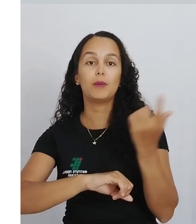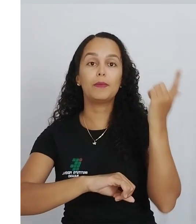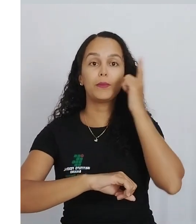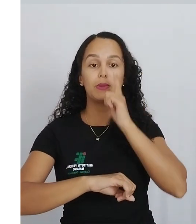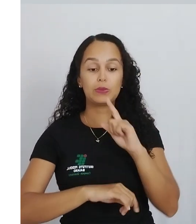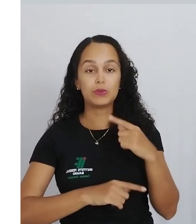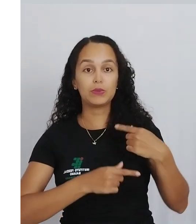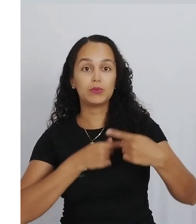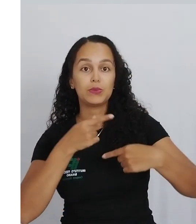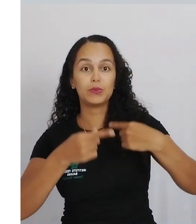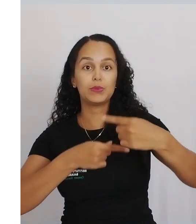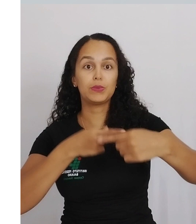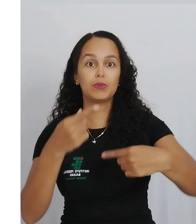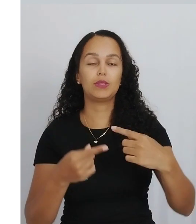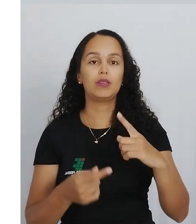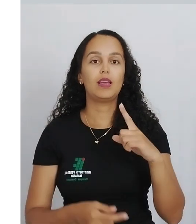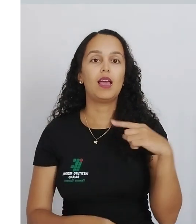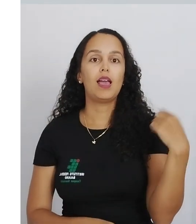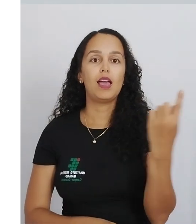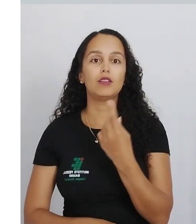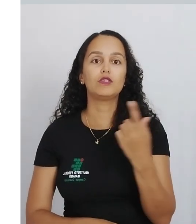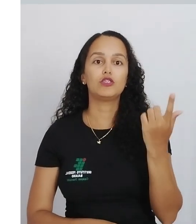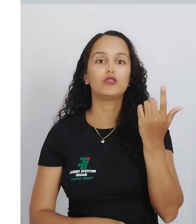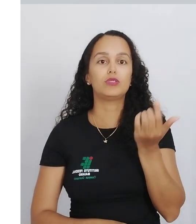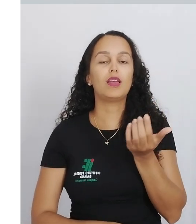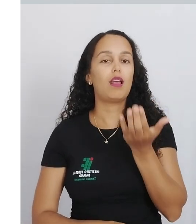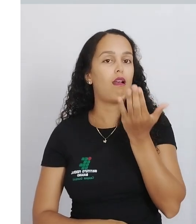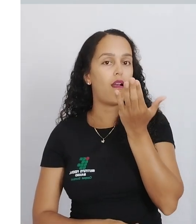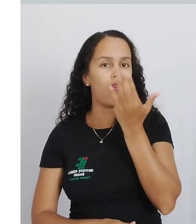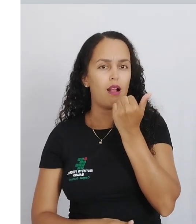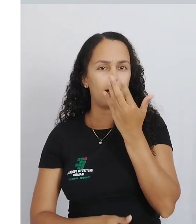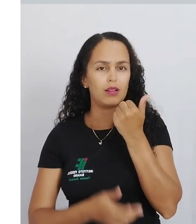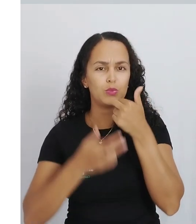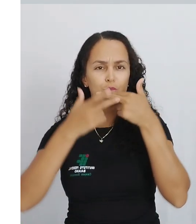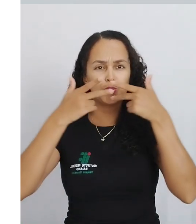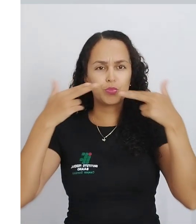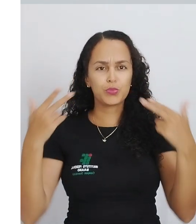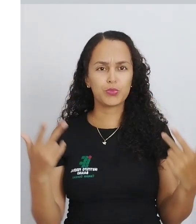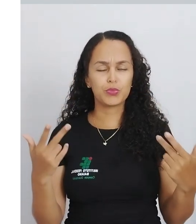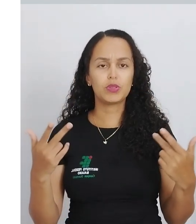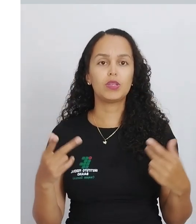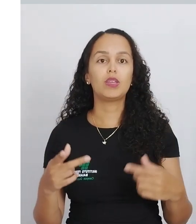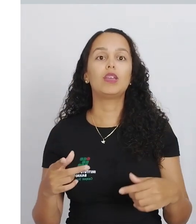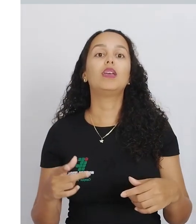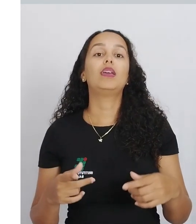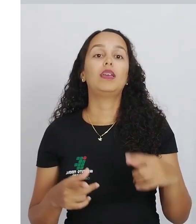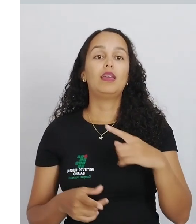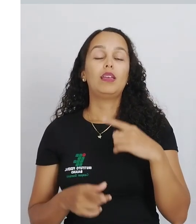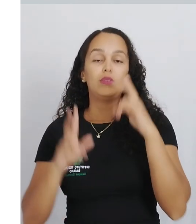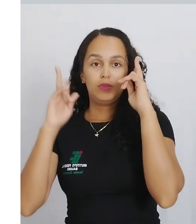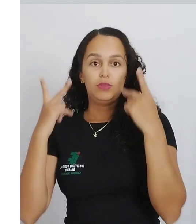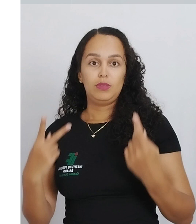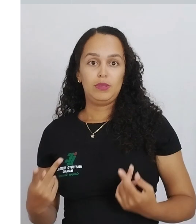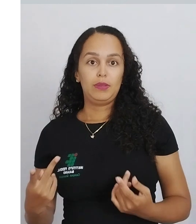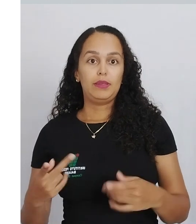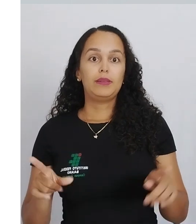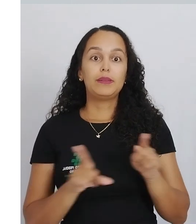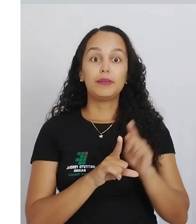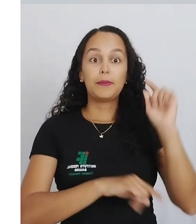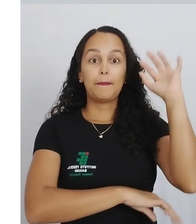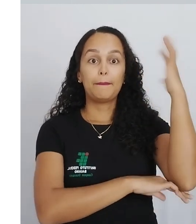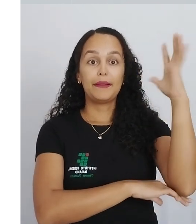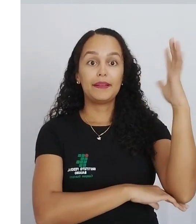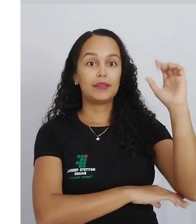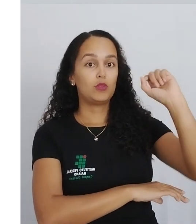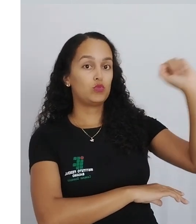A gente obtém energia através da alimentação, as plantas através da fotossíntese, né? E nós